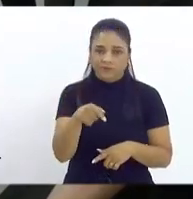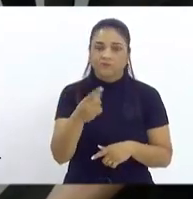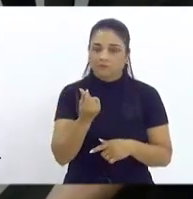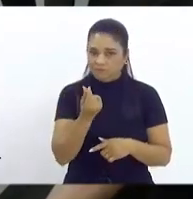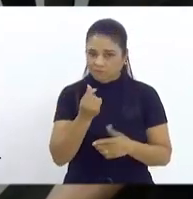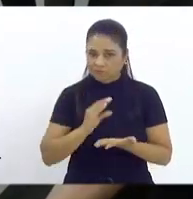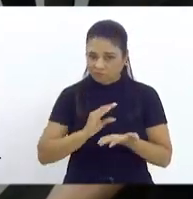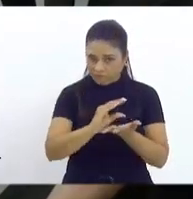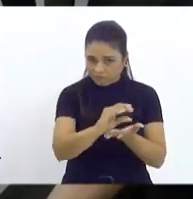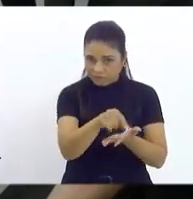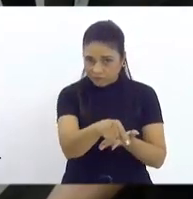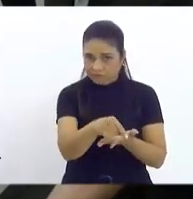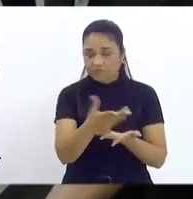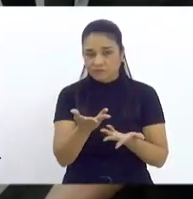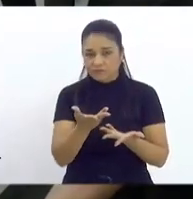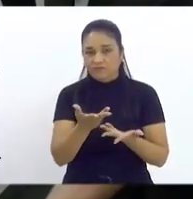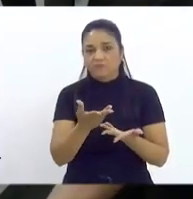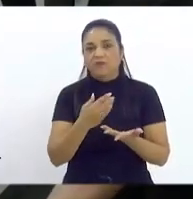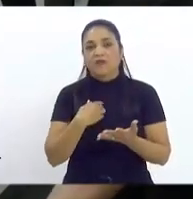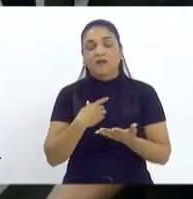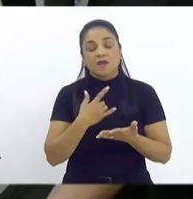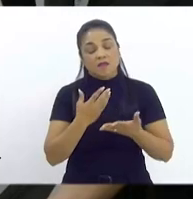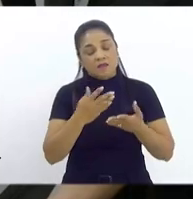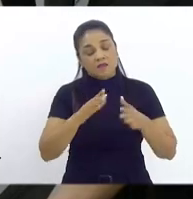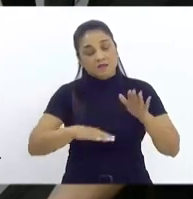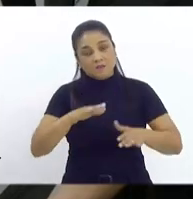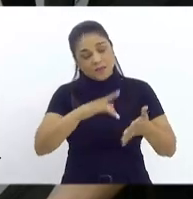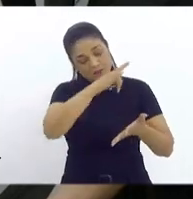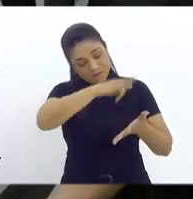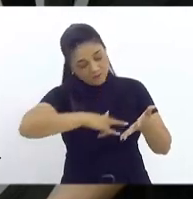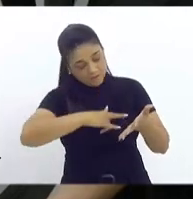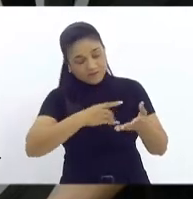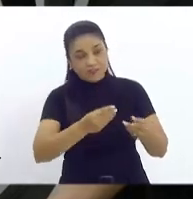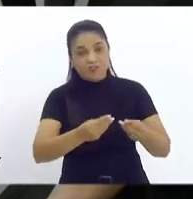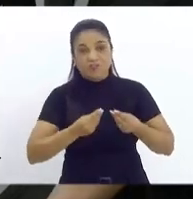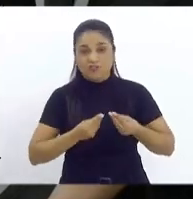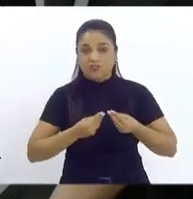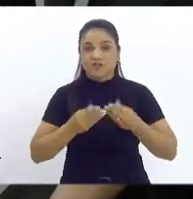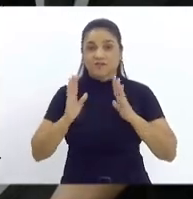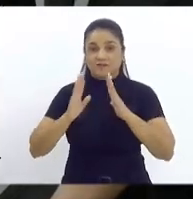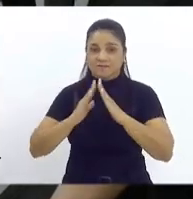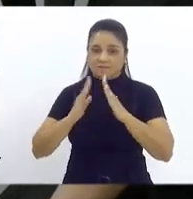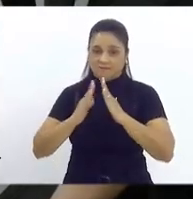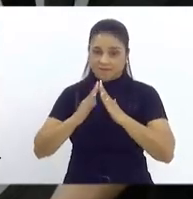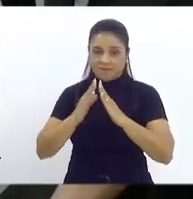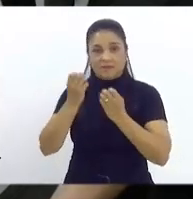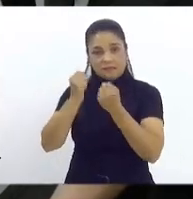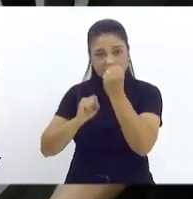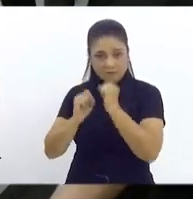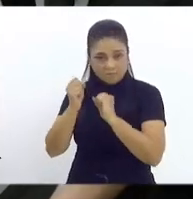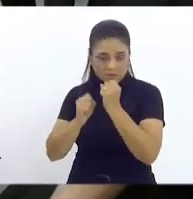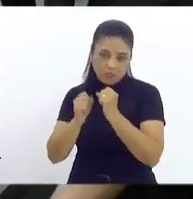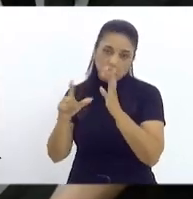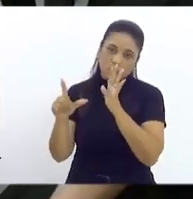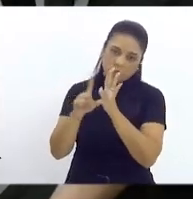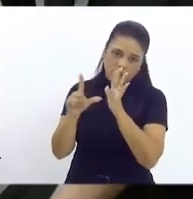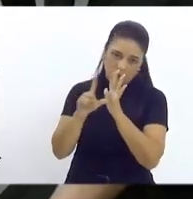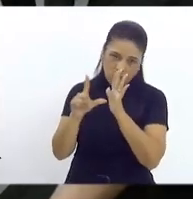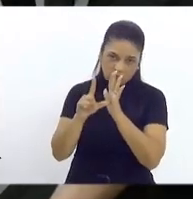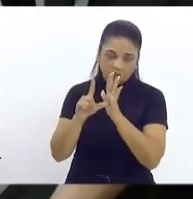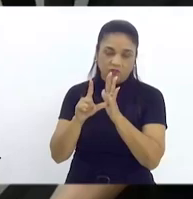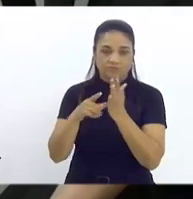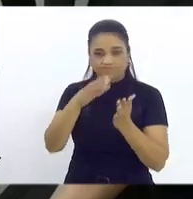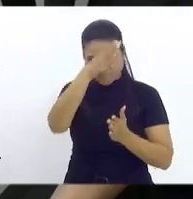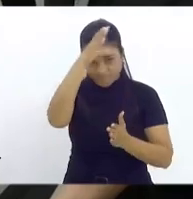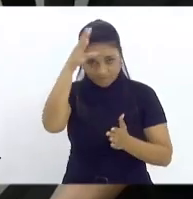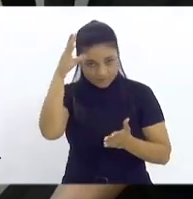na composição da fatura que chega na residência de cada um de nós, como também nos demais consumidores